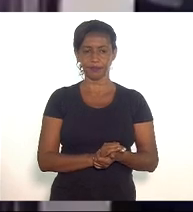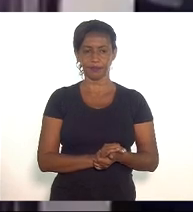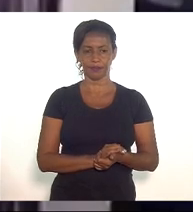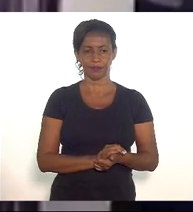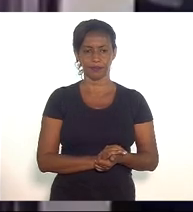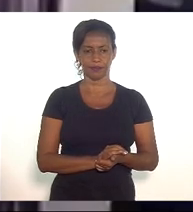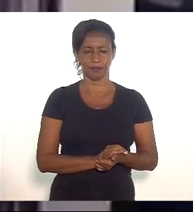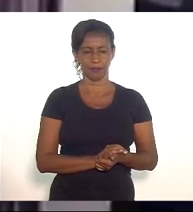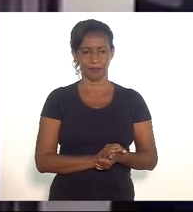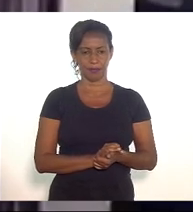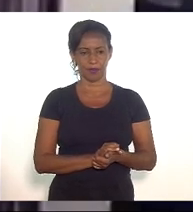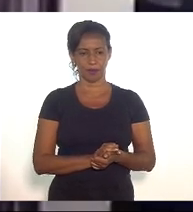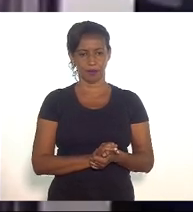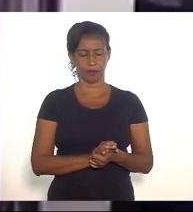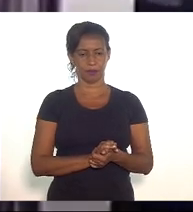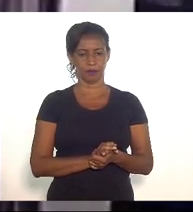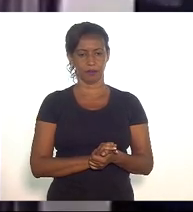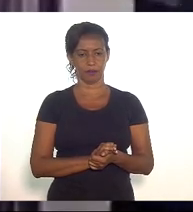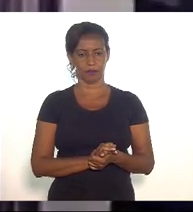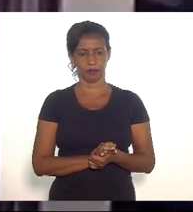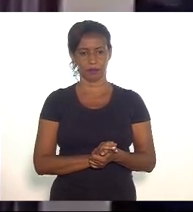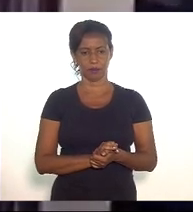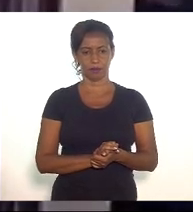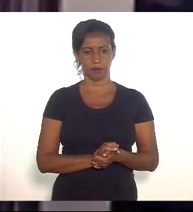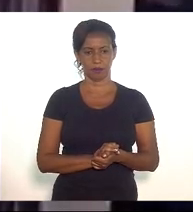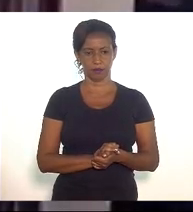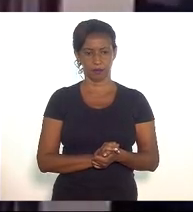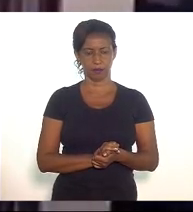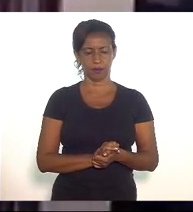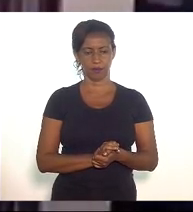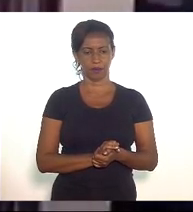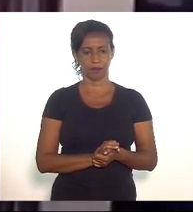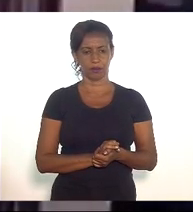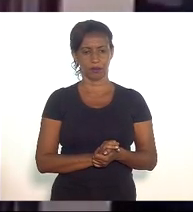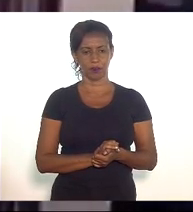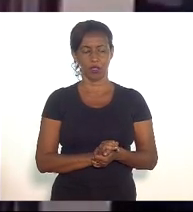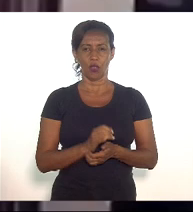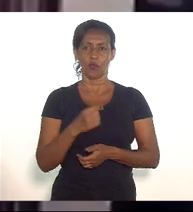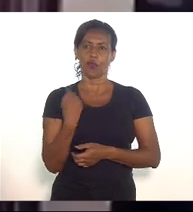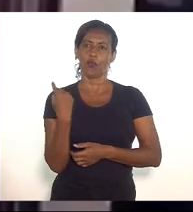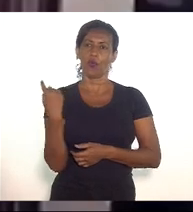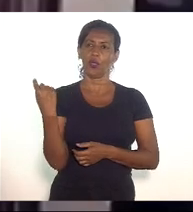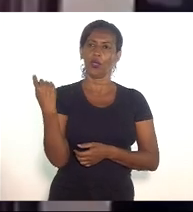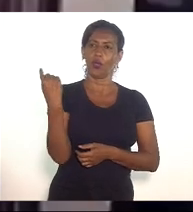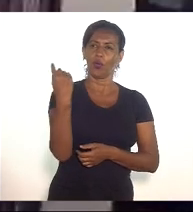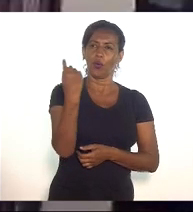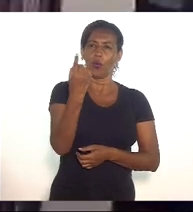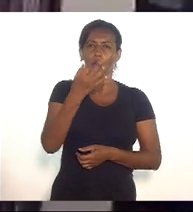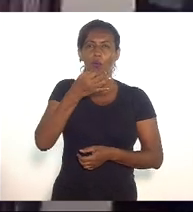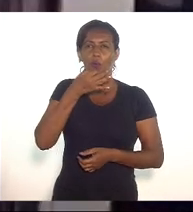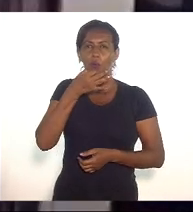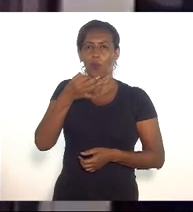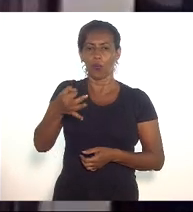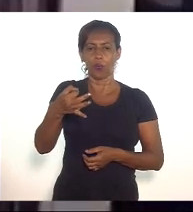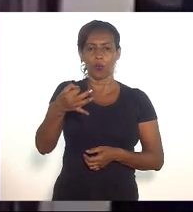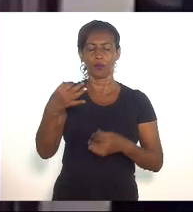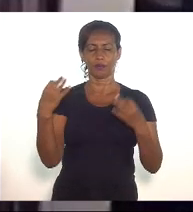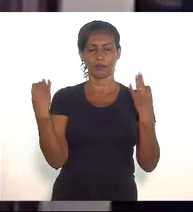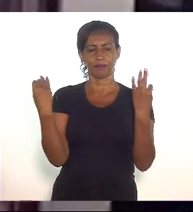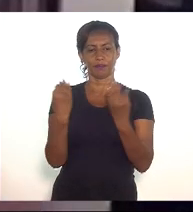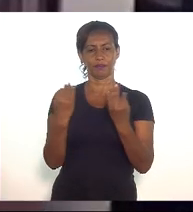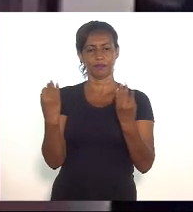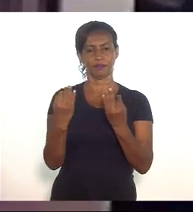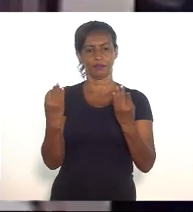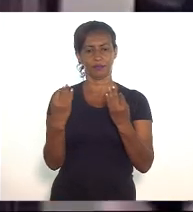foi esta questão da interdisciplinaridade. Né? Realmente,